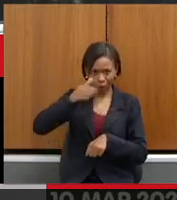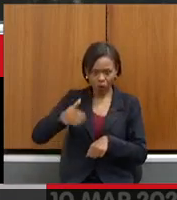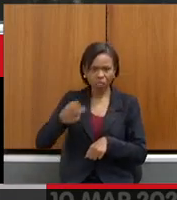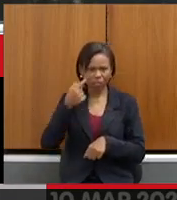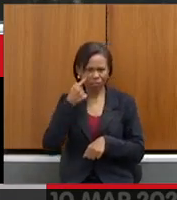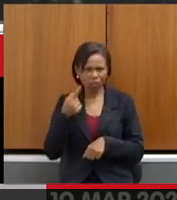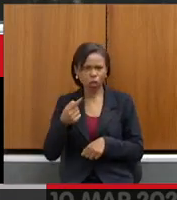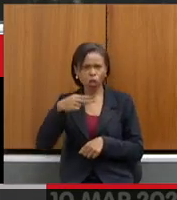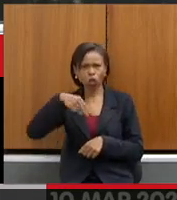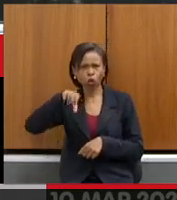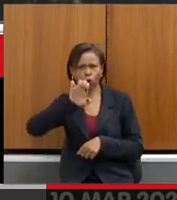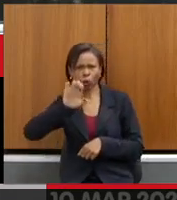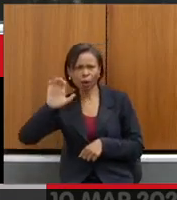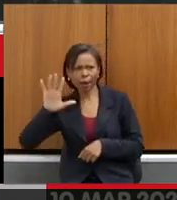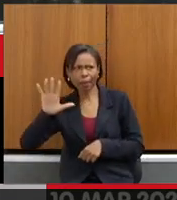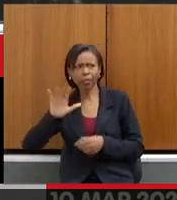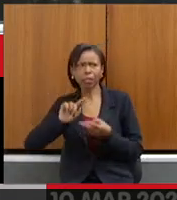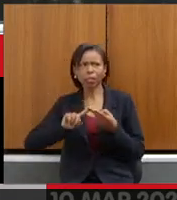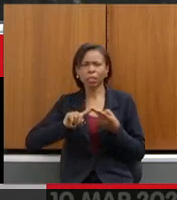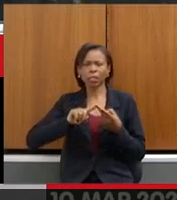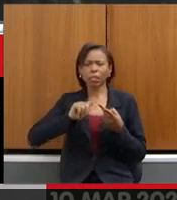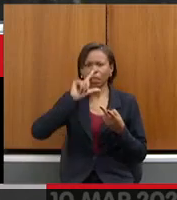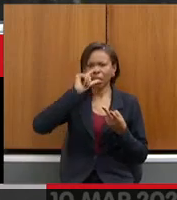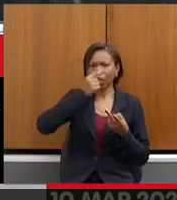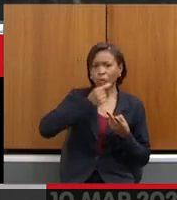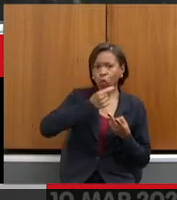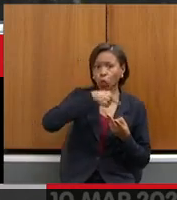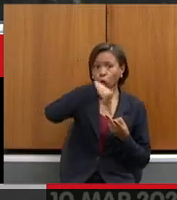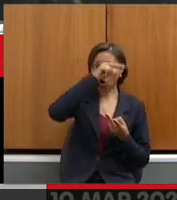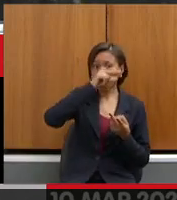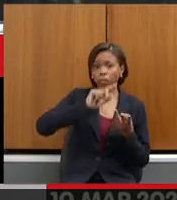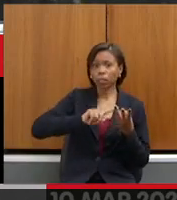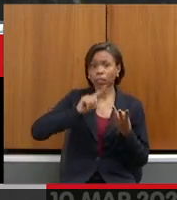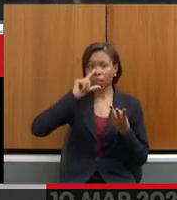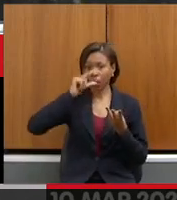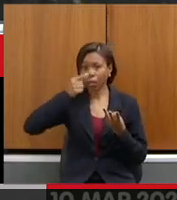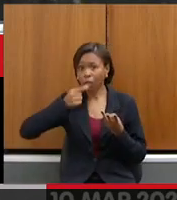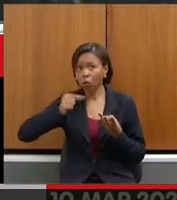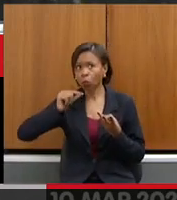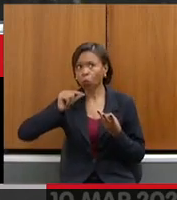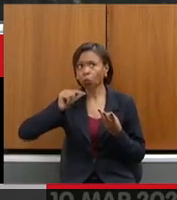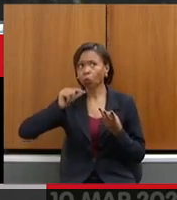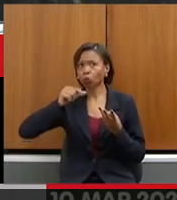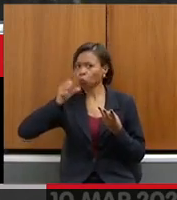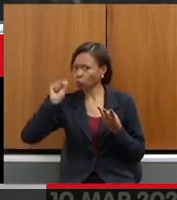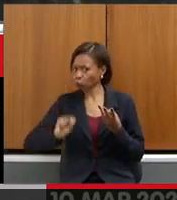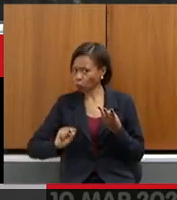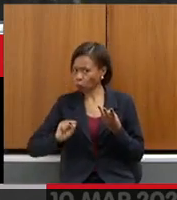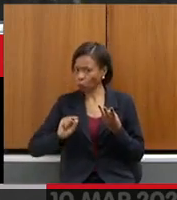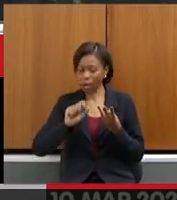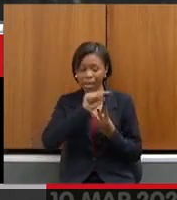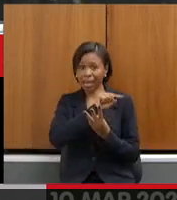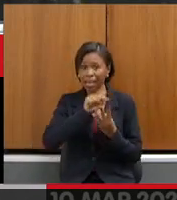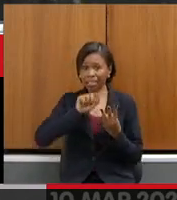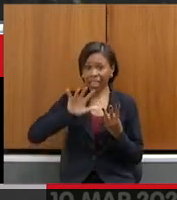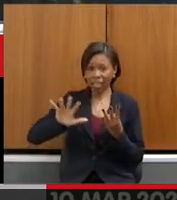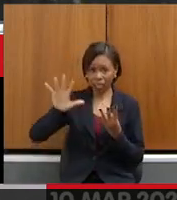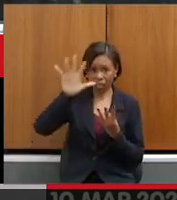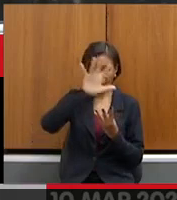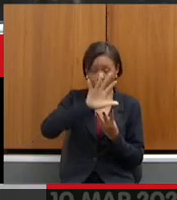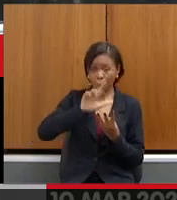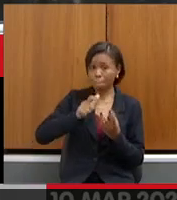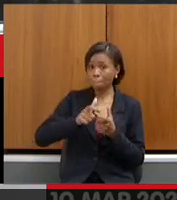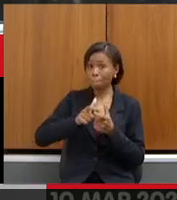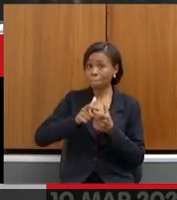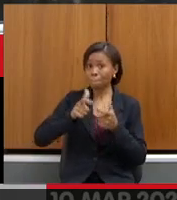triângulo Norte triângulo Sul foram as que mais estenderam Nassar nas faixas